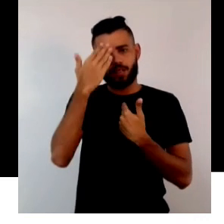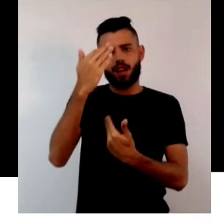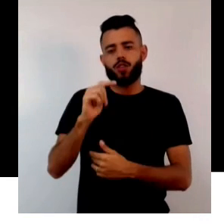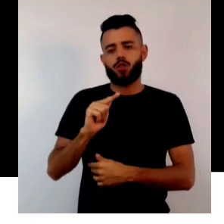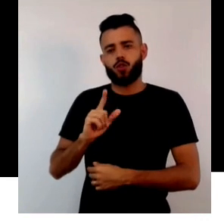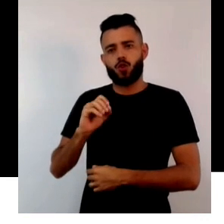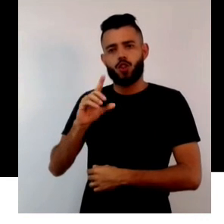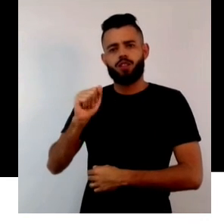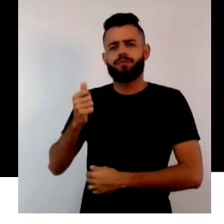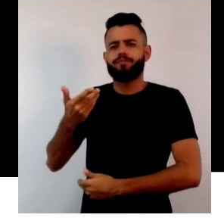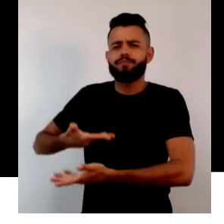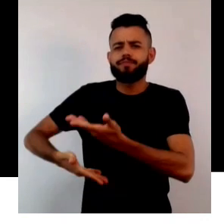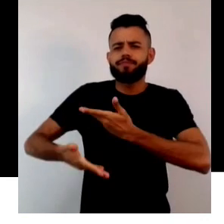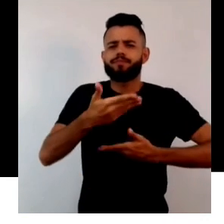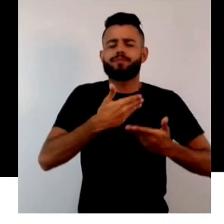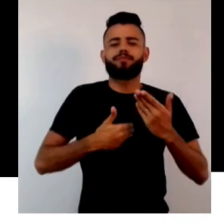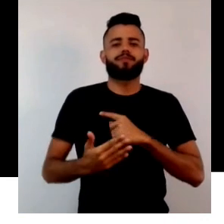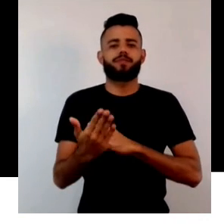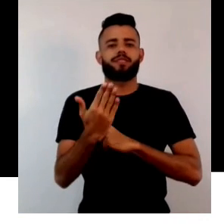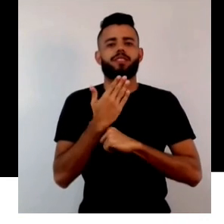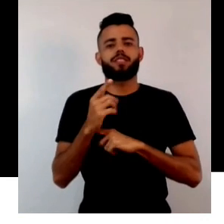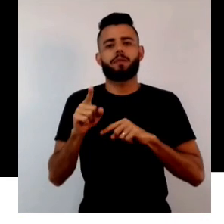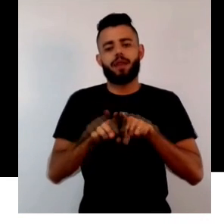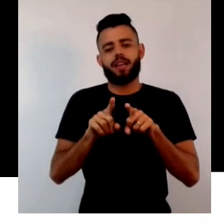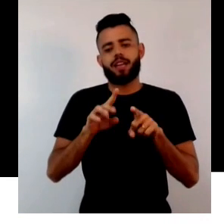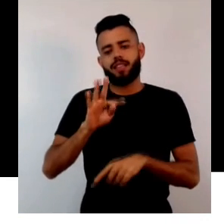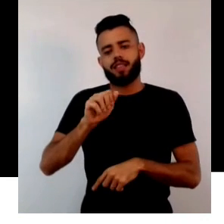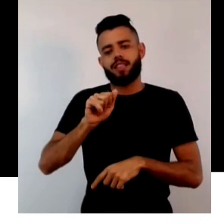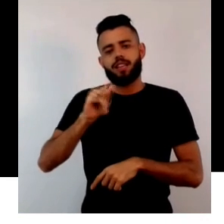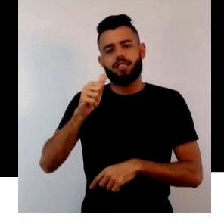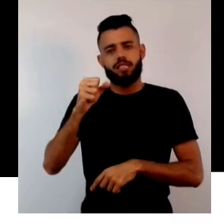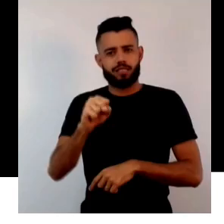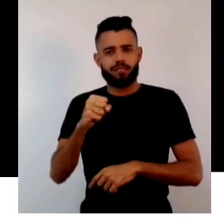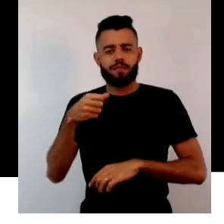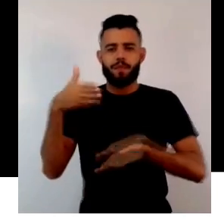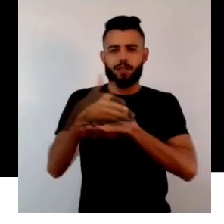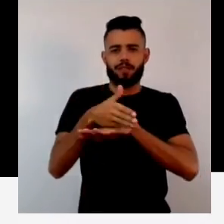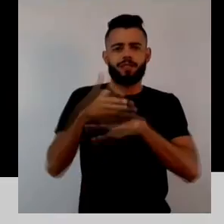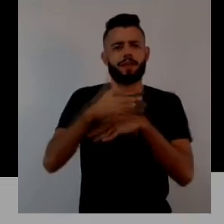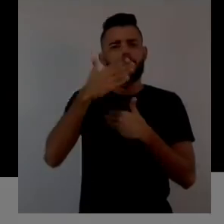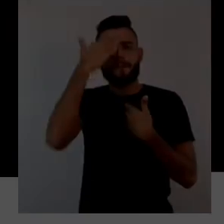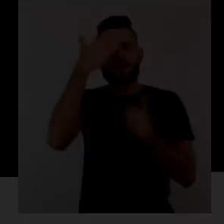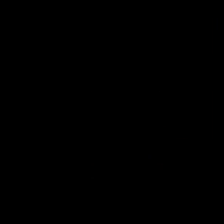contribuições, e a Thaís pela participação. Obrigada pelo convite, e é isso.